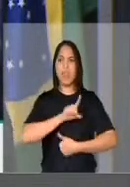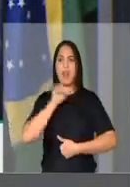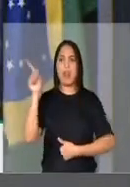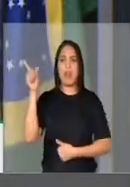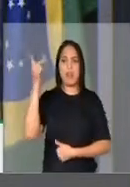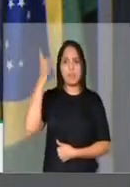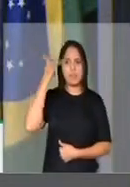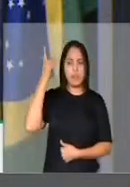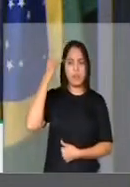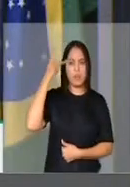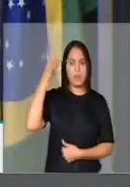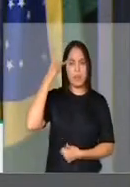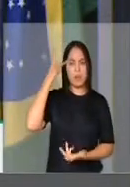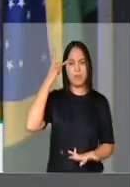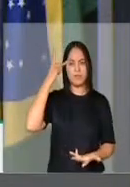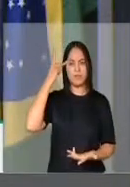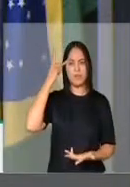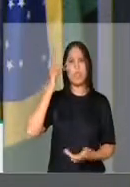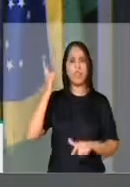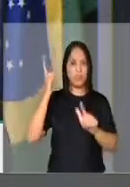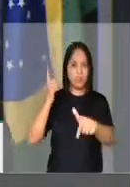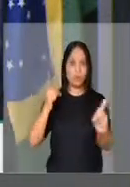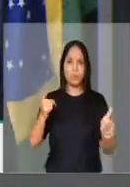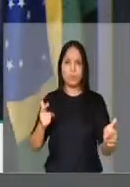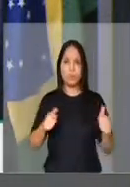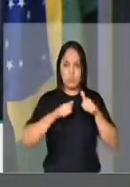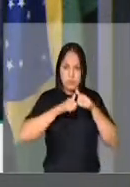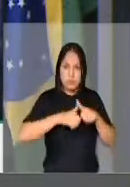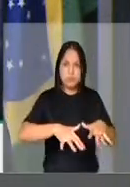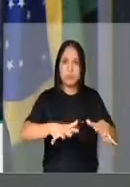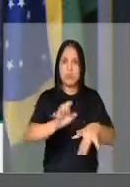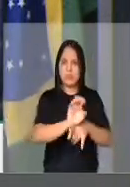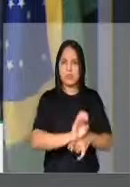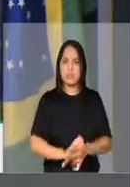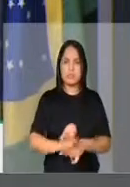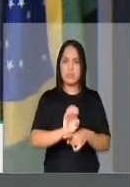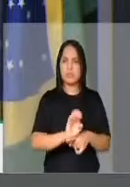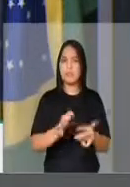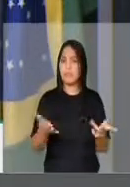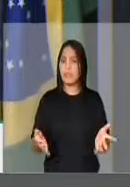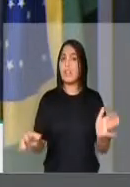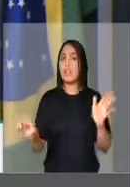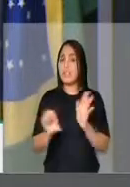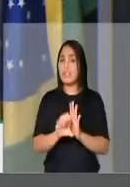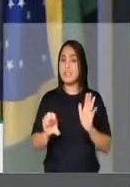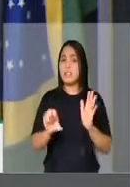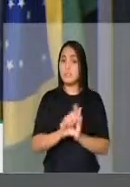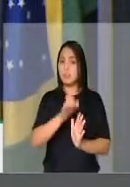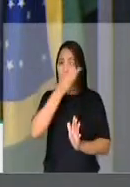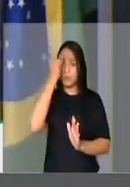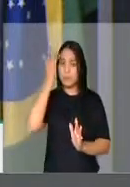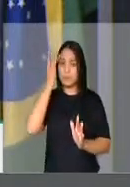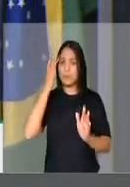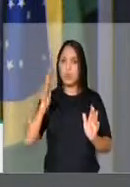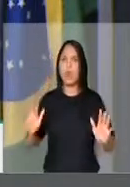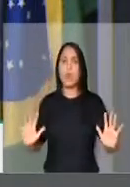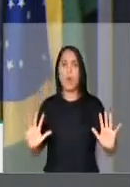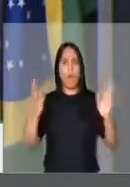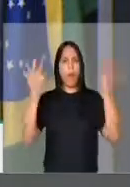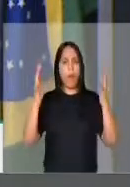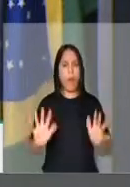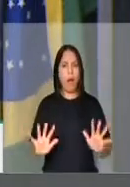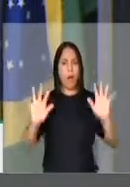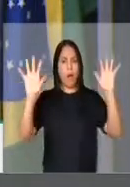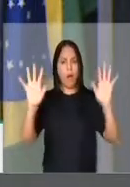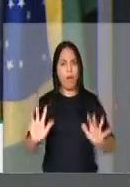e tem sido reproduzido em outros estados brasileiros o estatuto do torcedor proíbe esta